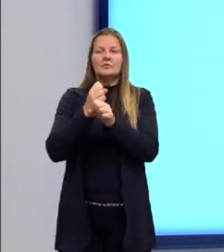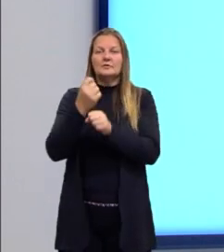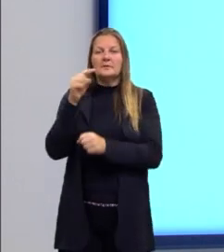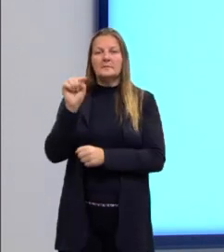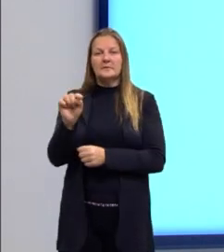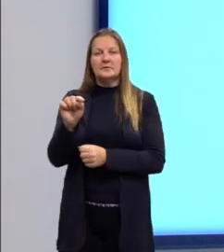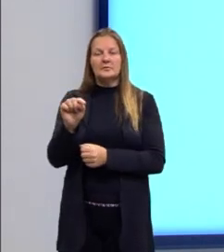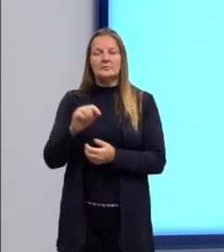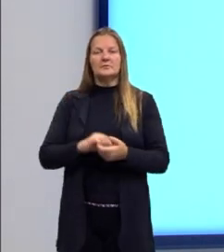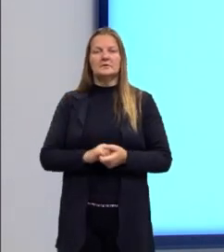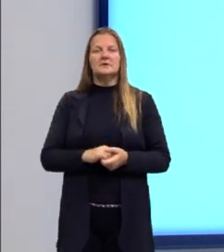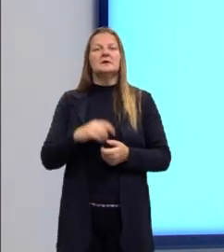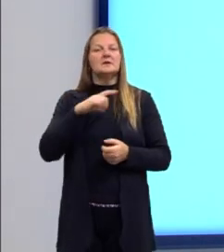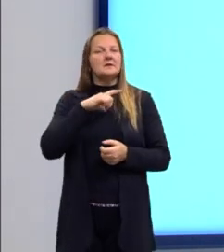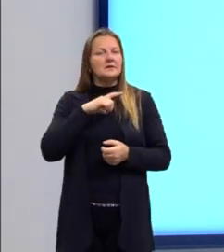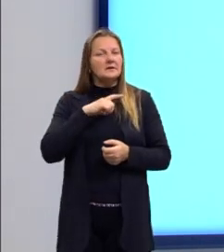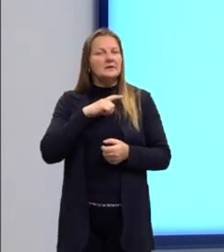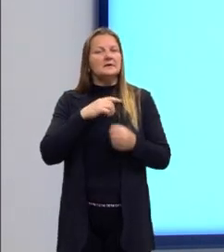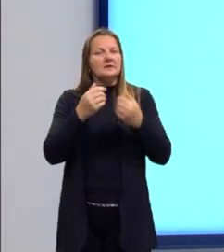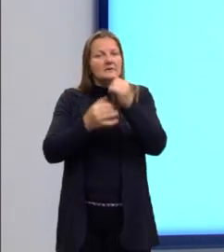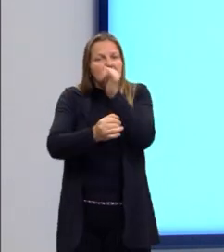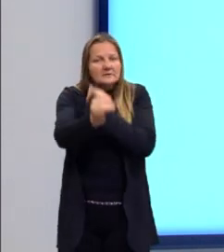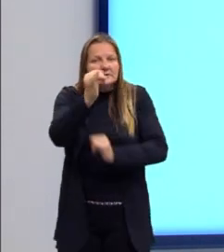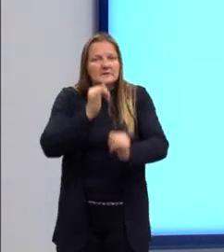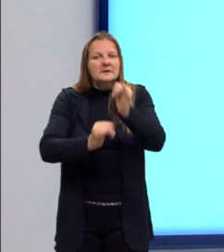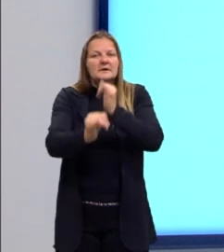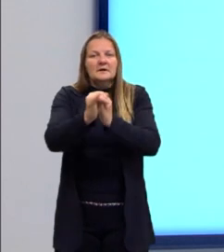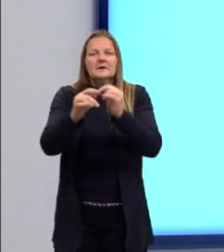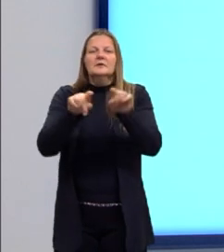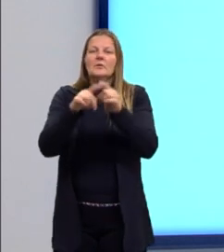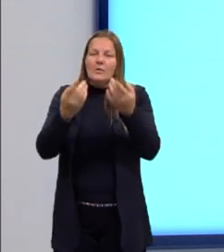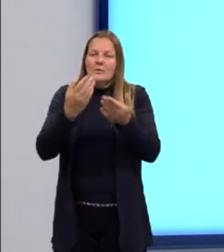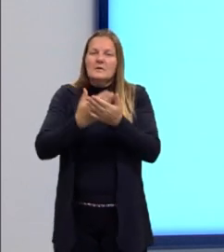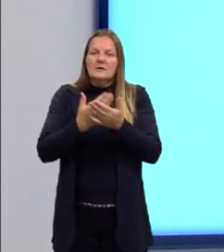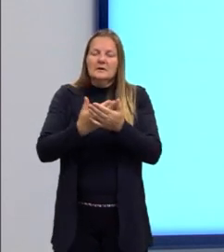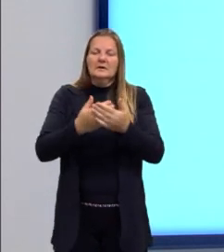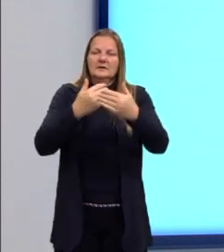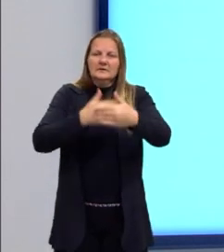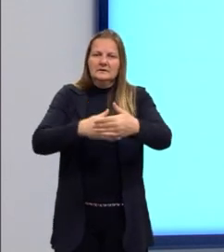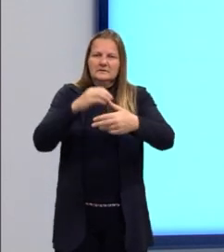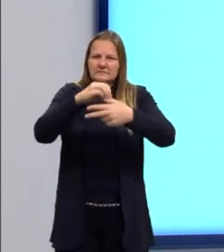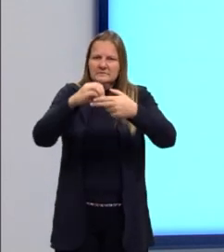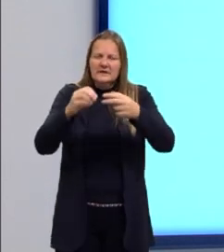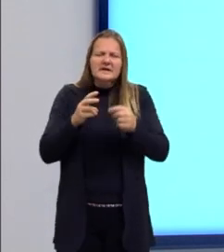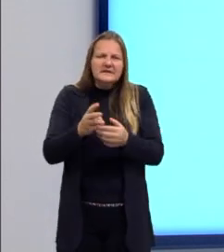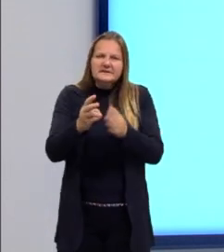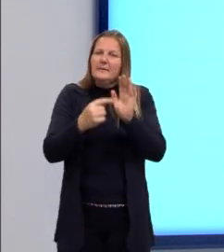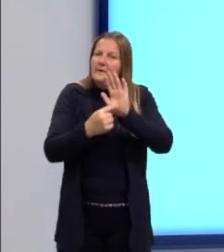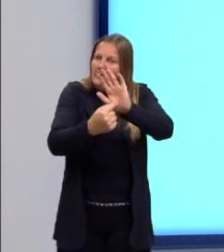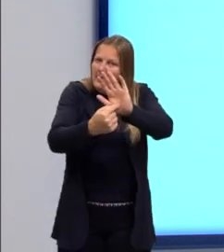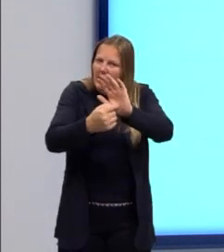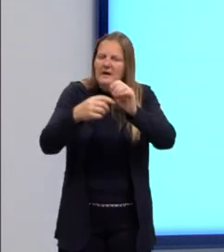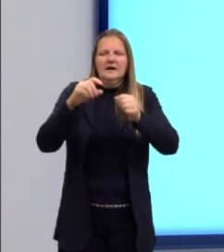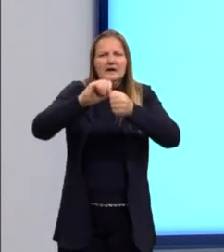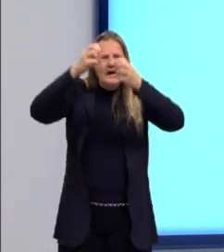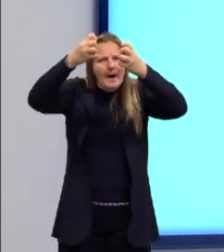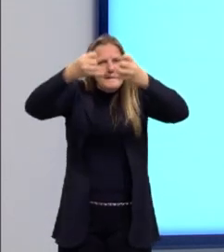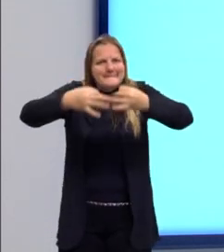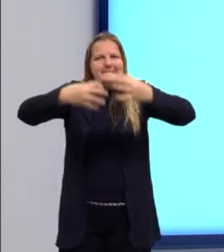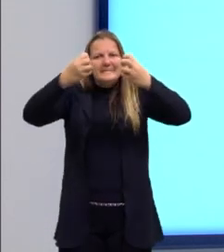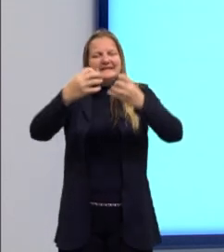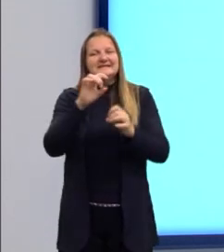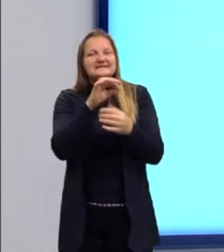que estão lá disponíveis para mim na internet ou aqui nas aulas do Pré Enem que eu sempre te trago redações nota 1000 que a gente consegue ver